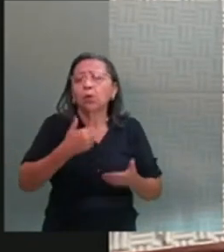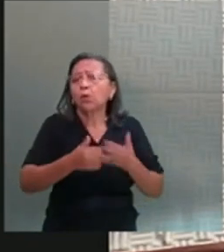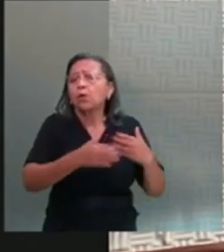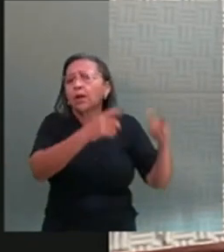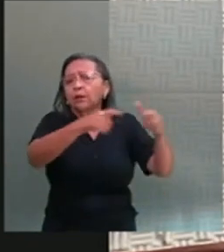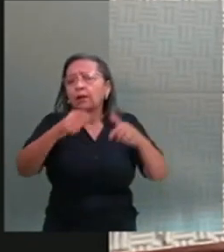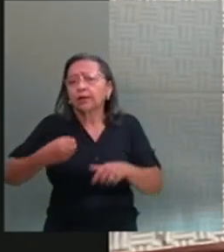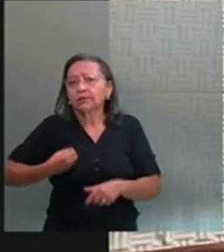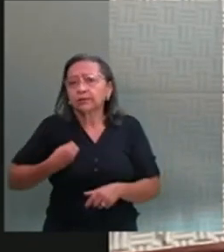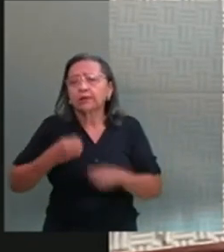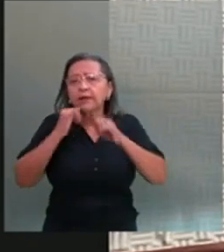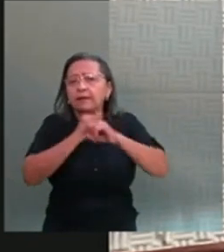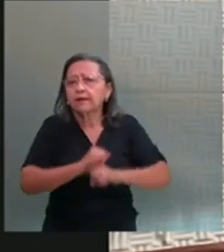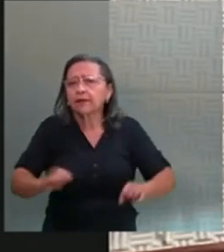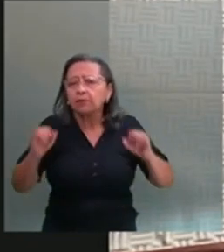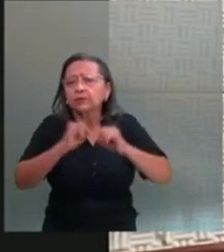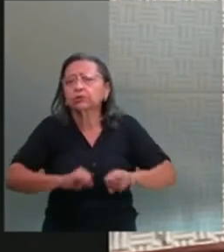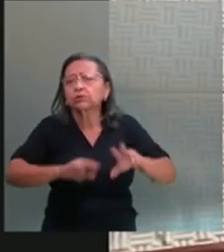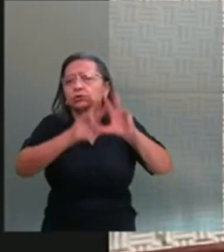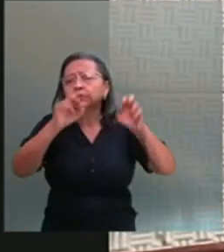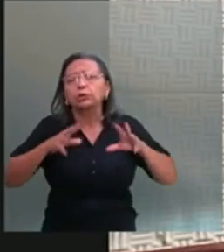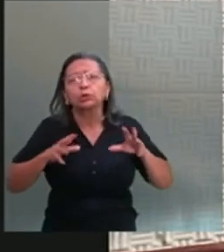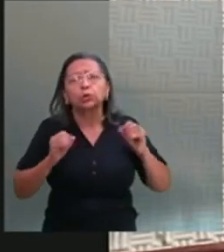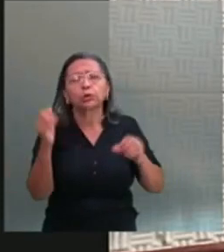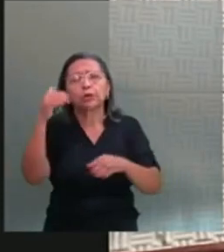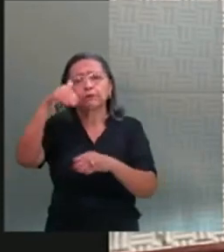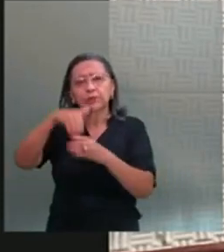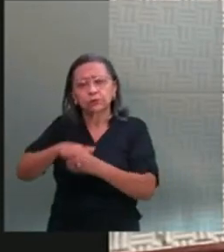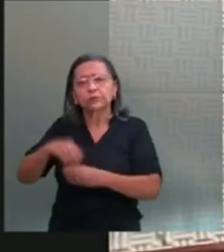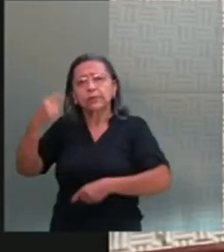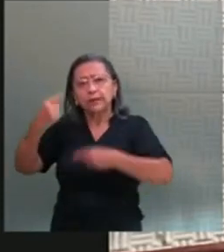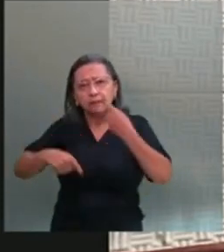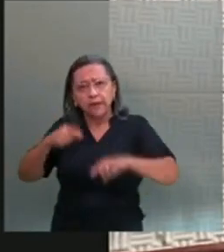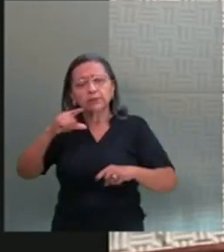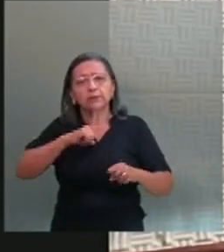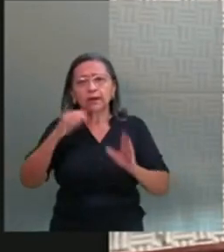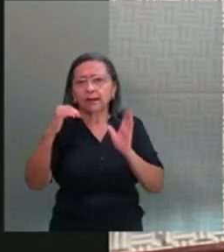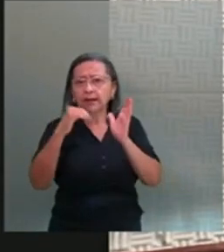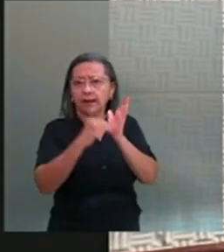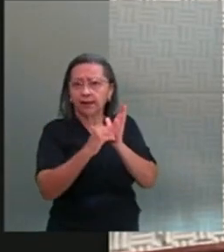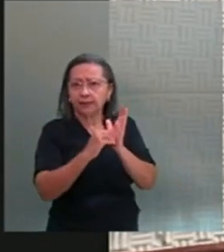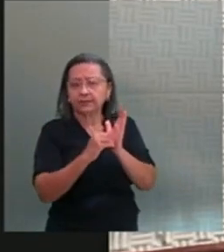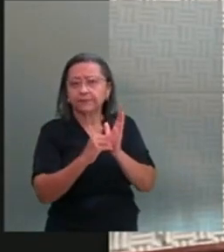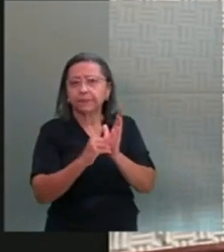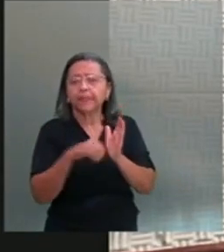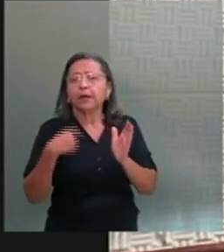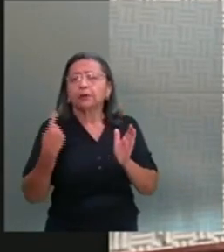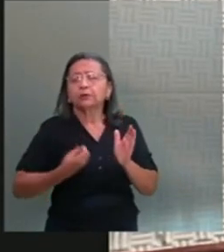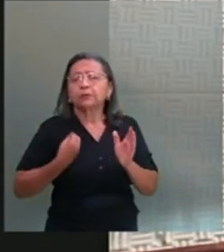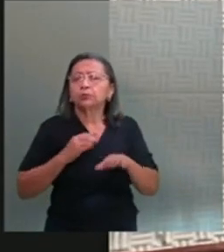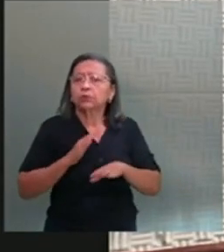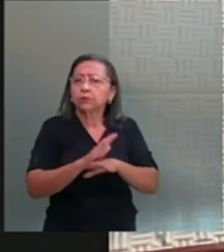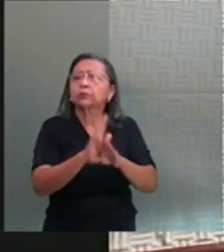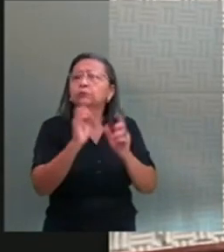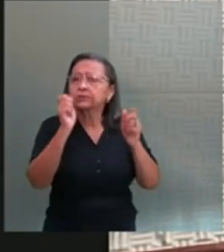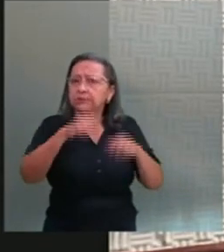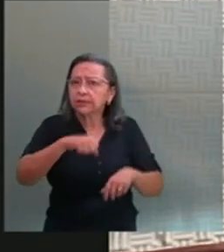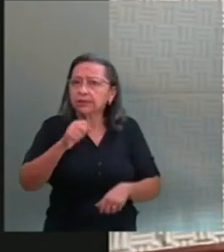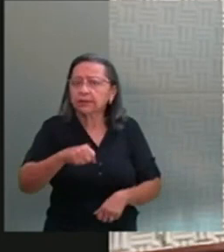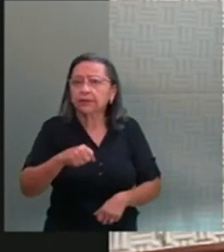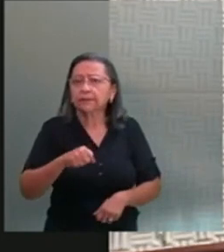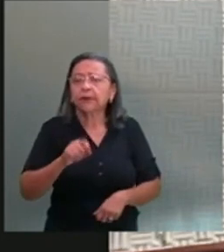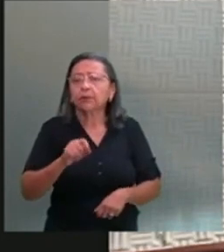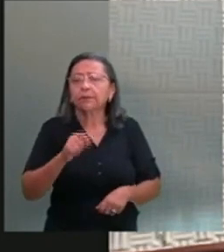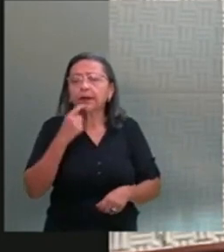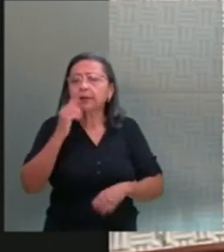esteja, informações sobre todas as votações e debates que acontecem aqui na casa, estamos contribuindo, sim,